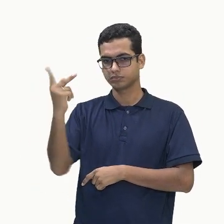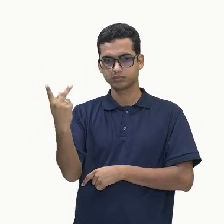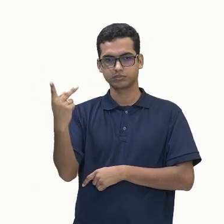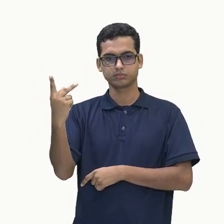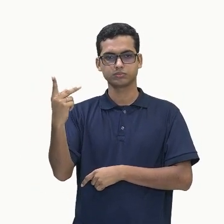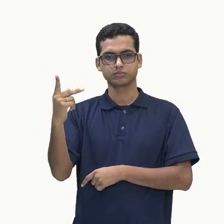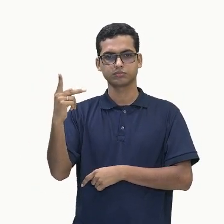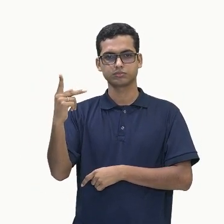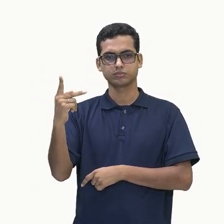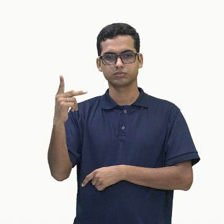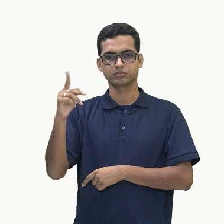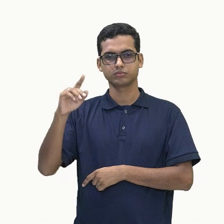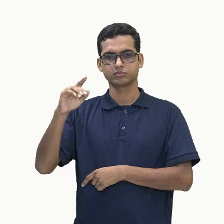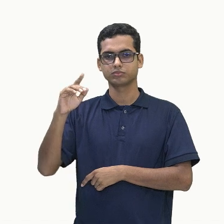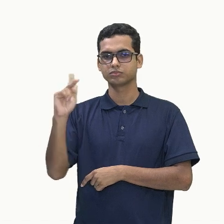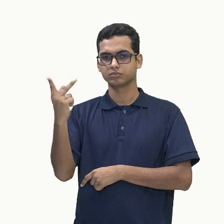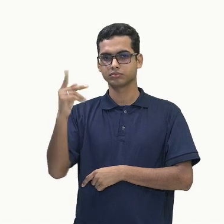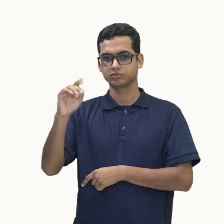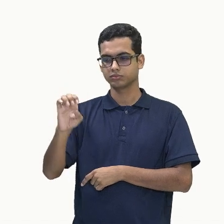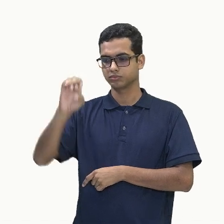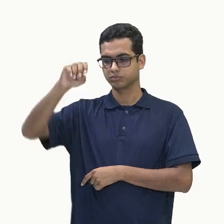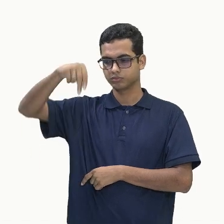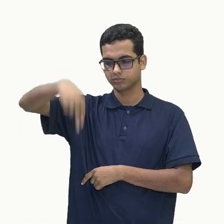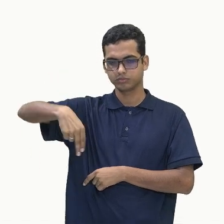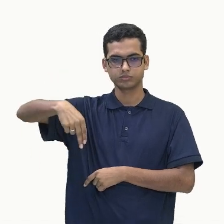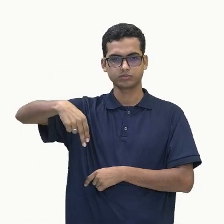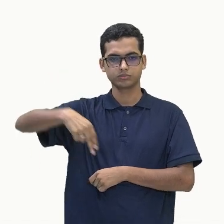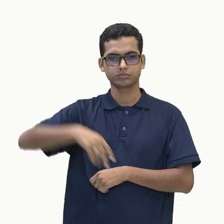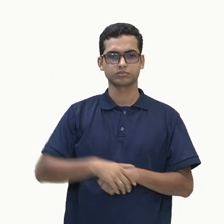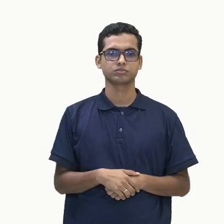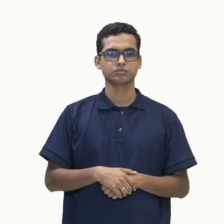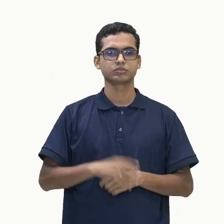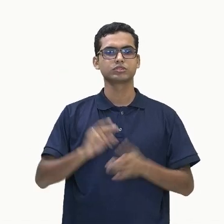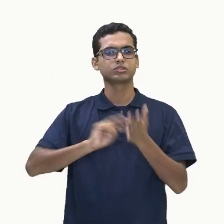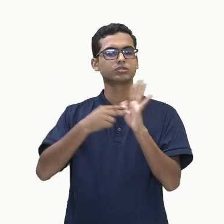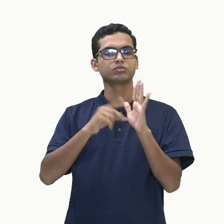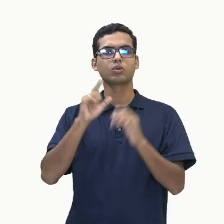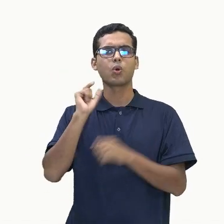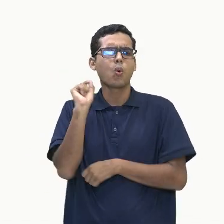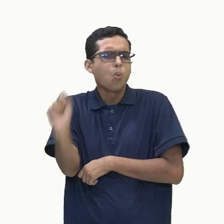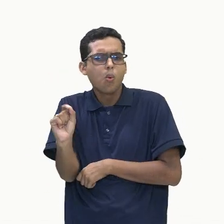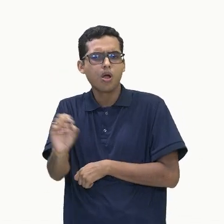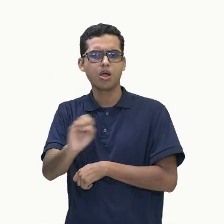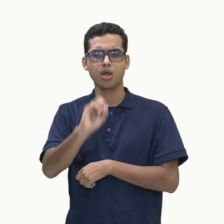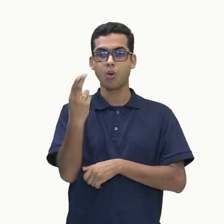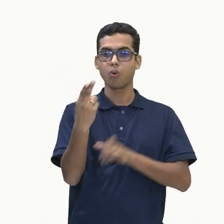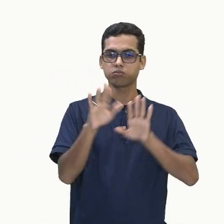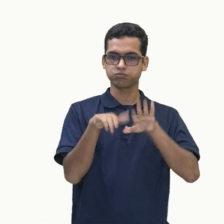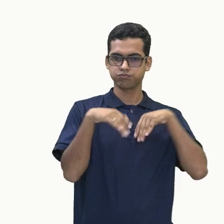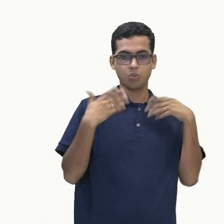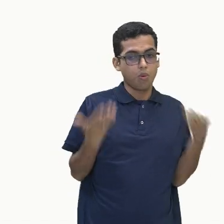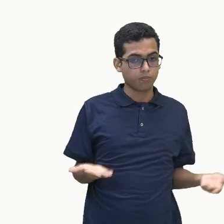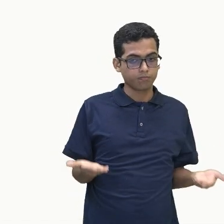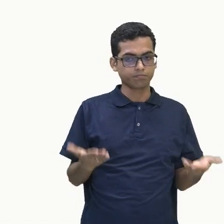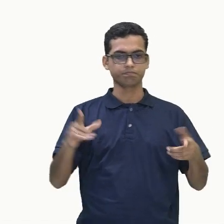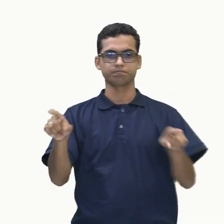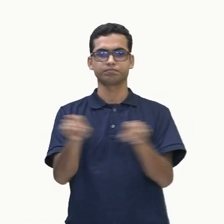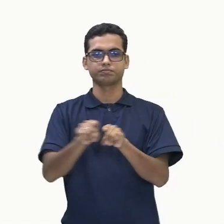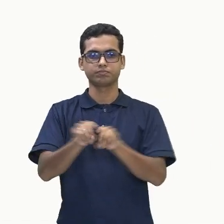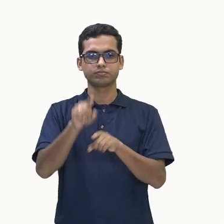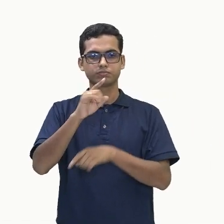ou qual. When é, já ia escrever o when novamente. O when